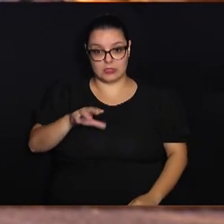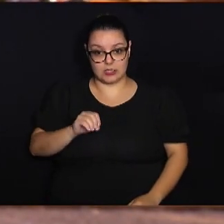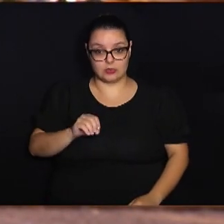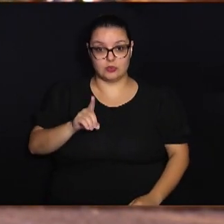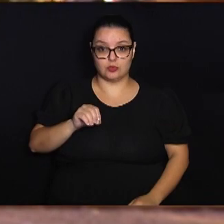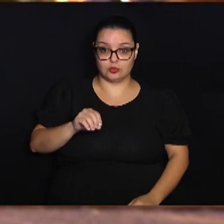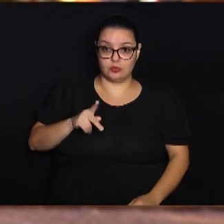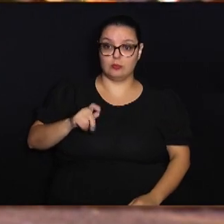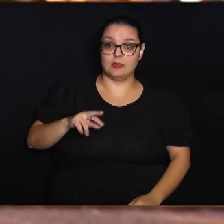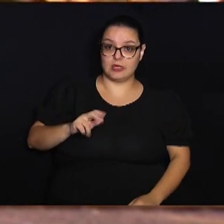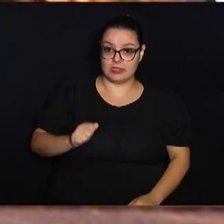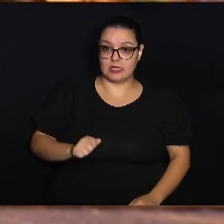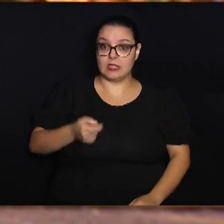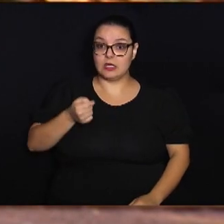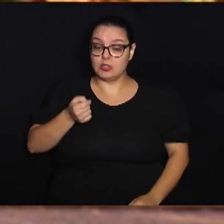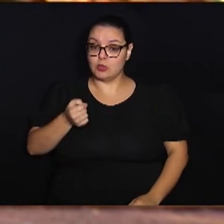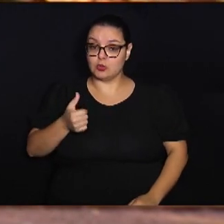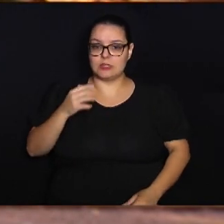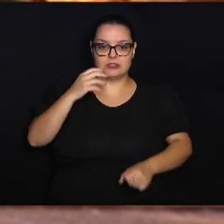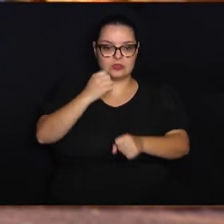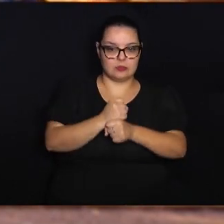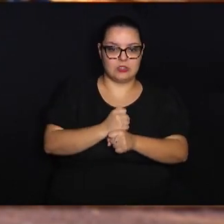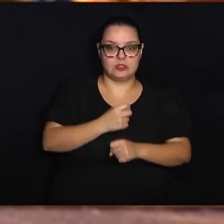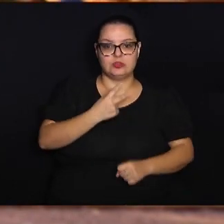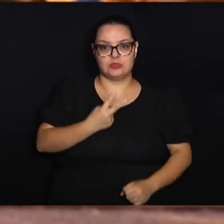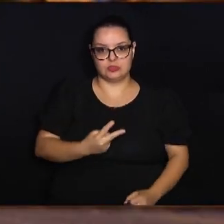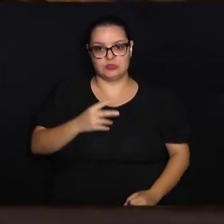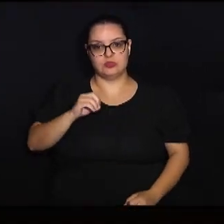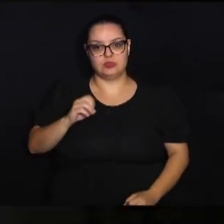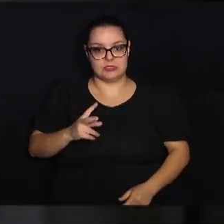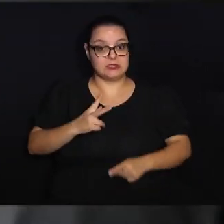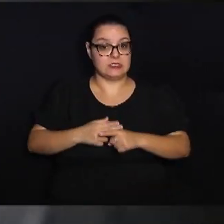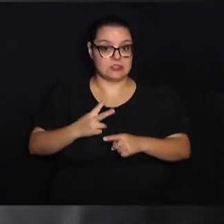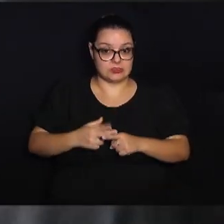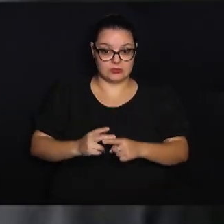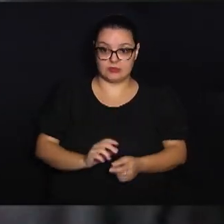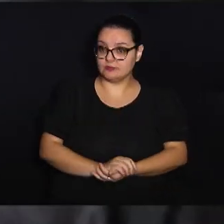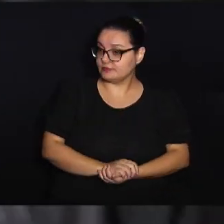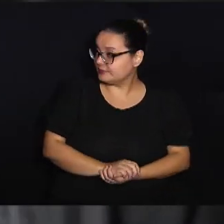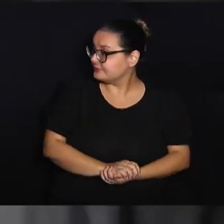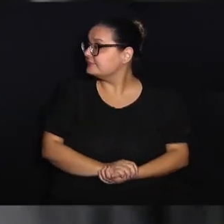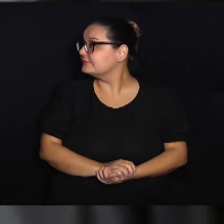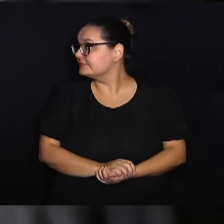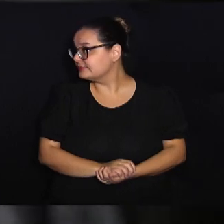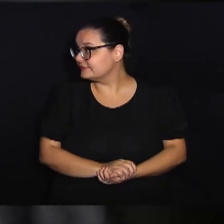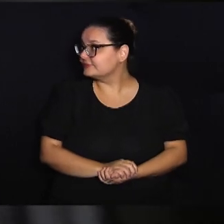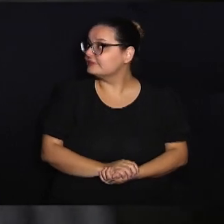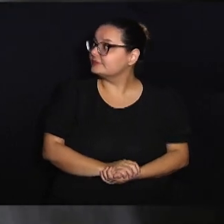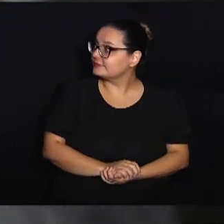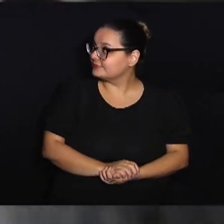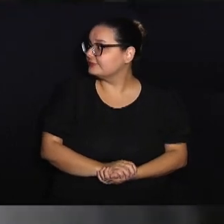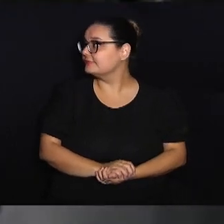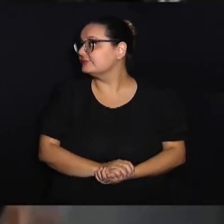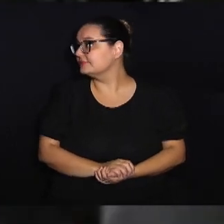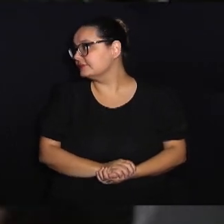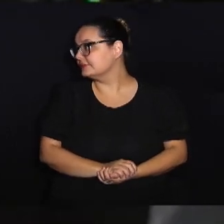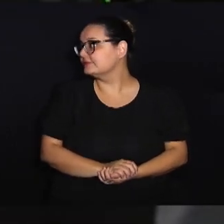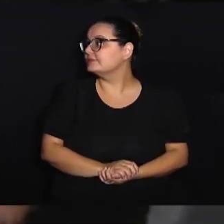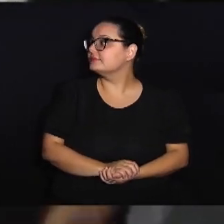aqui decidimos se ele é legal, se ele é ilegal, através da votação, democracia é isso, e agora vai